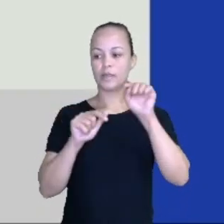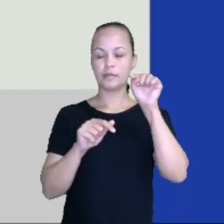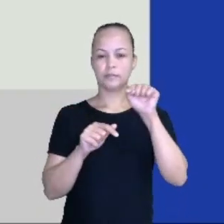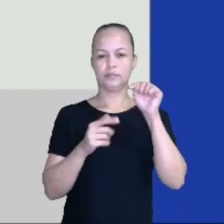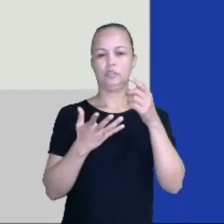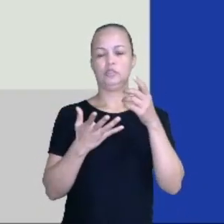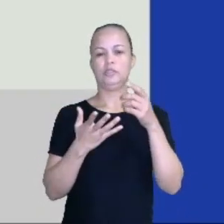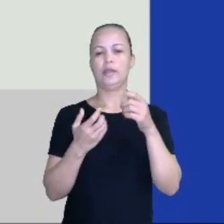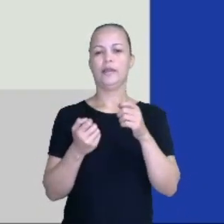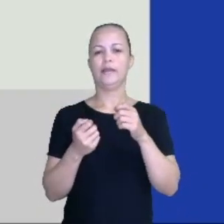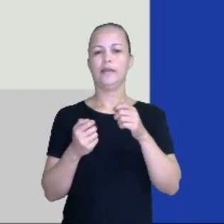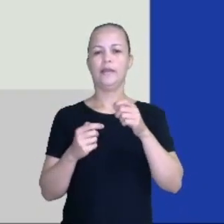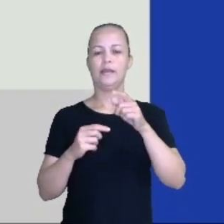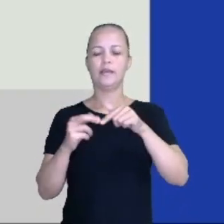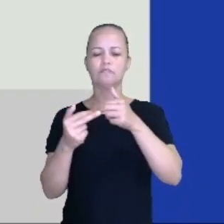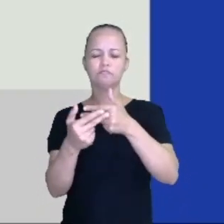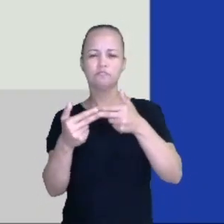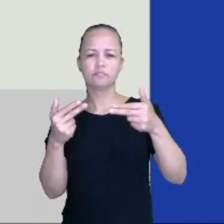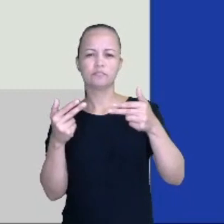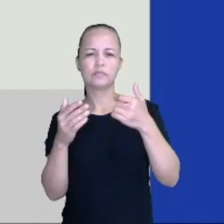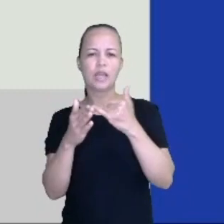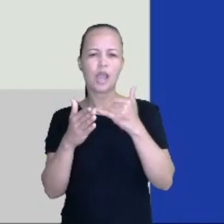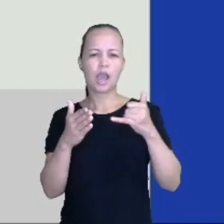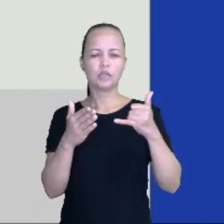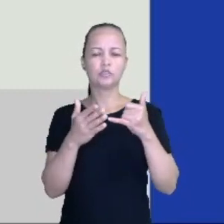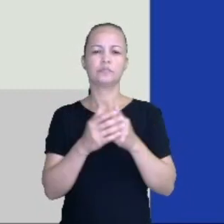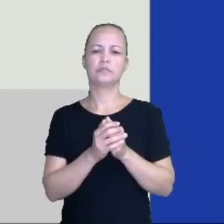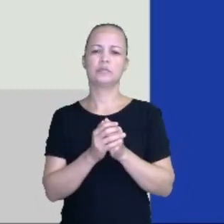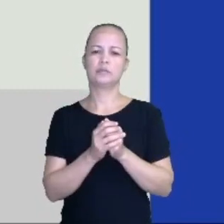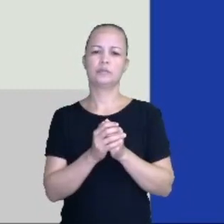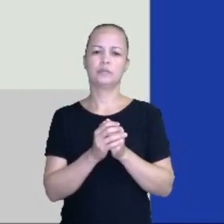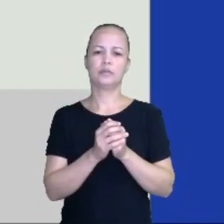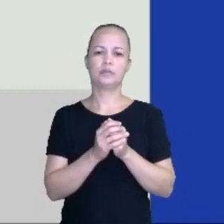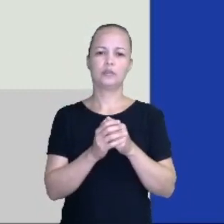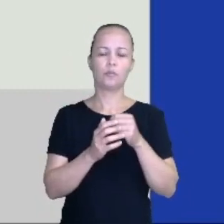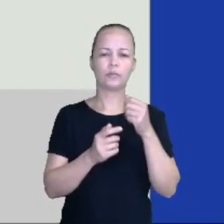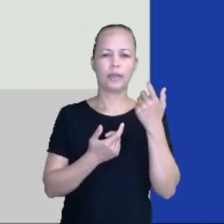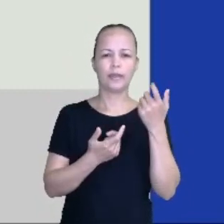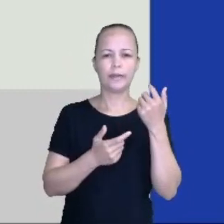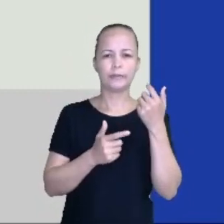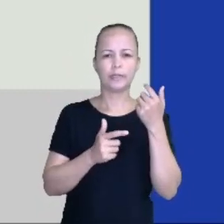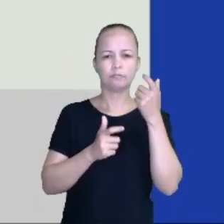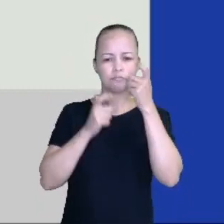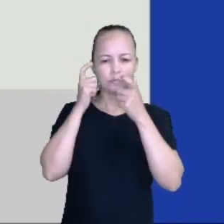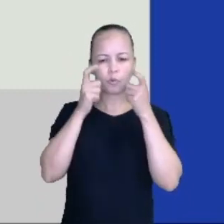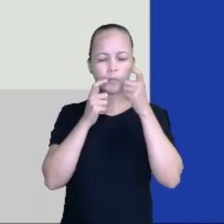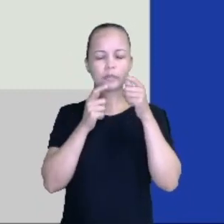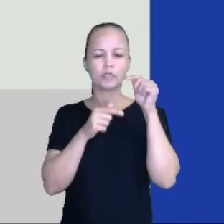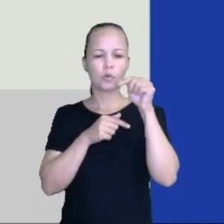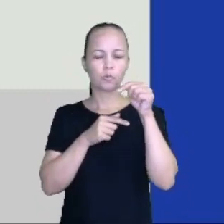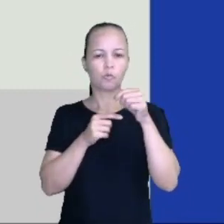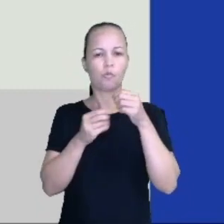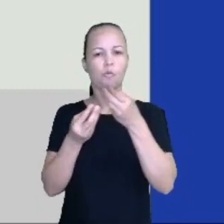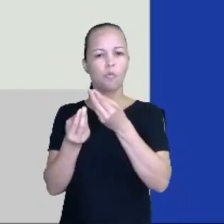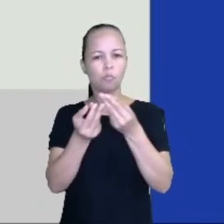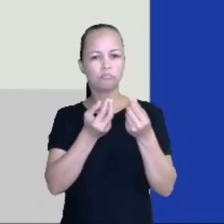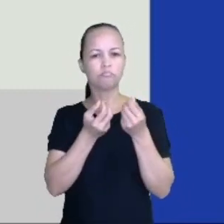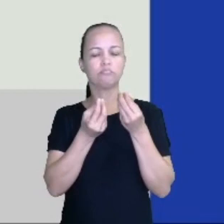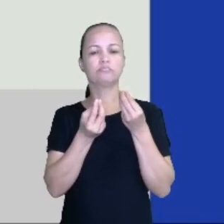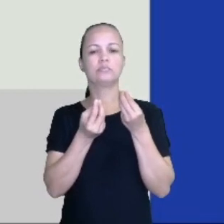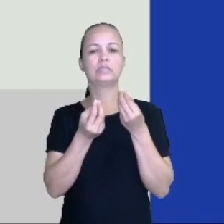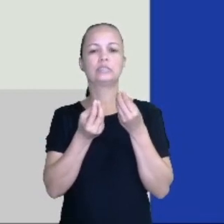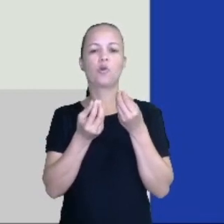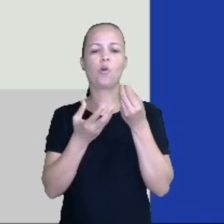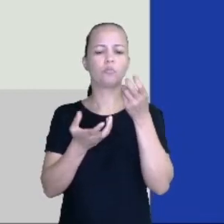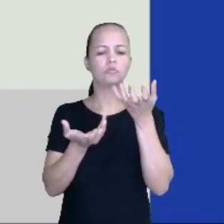eletrônicos, tá? Devemos nos preocupar com o descarte correto desses equipamentos, com o destino que vamos dar